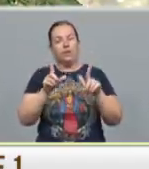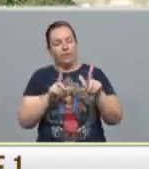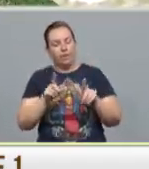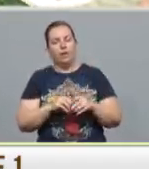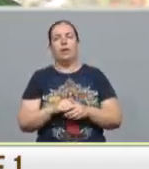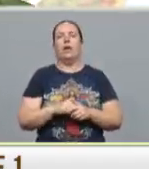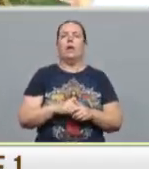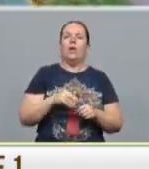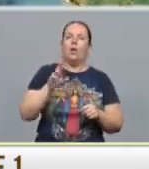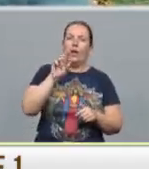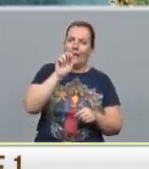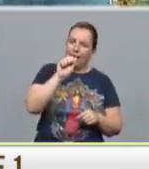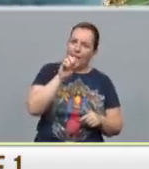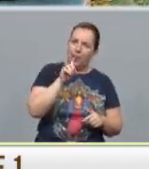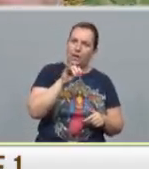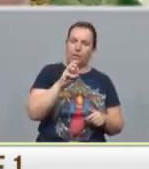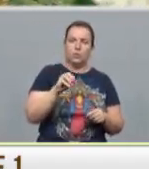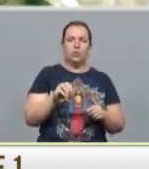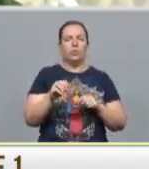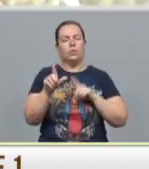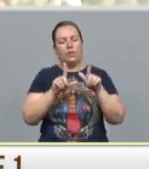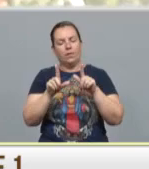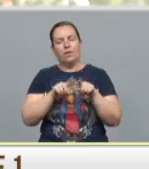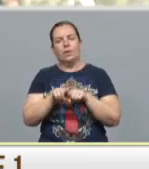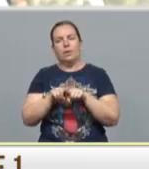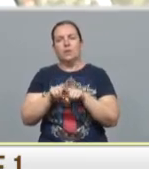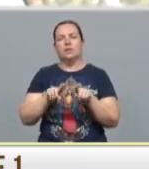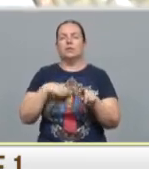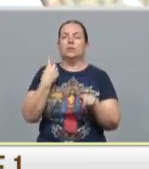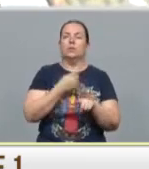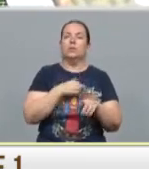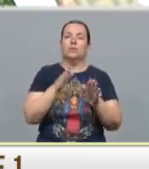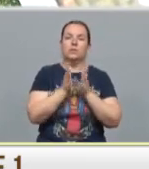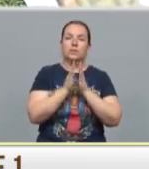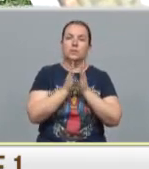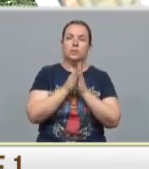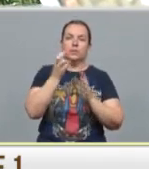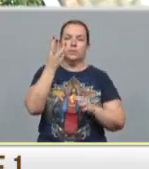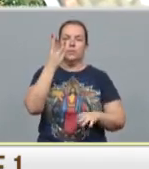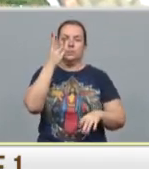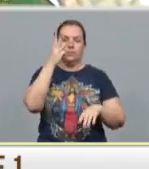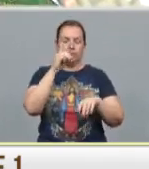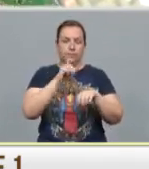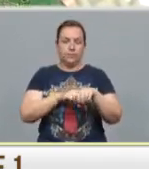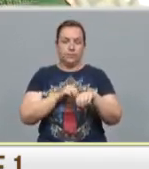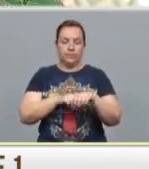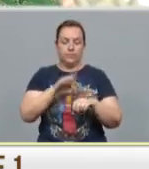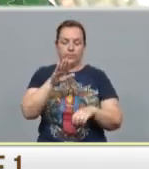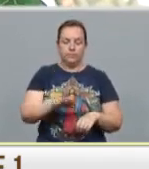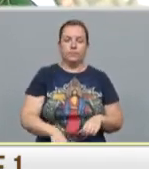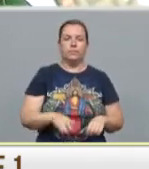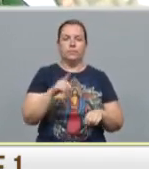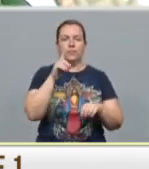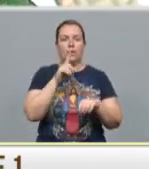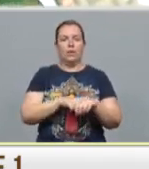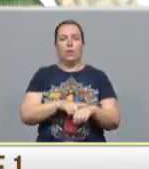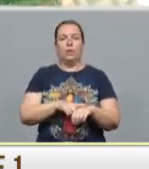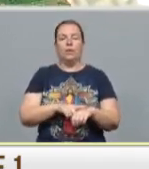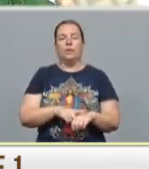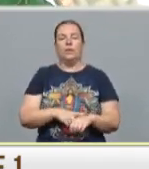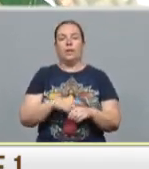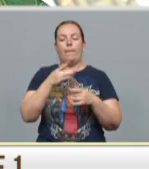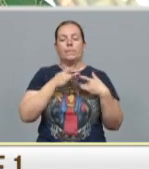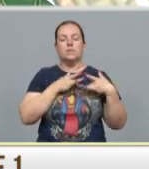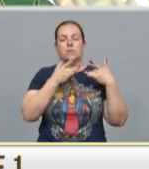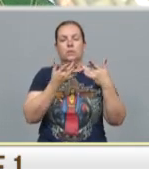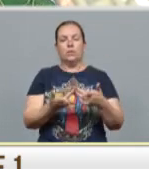Evangelizar, seja pelo rádio ou pelas TVs Irmãs, nós rezamos às 3 horas da tarde a Hora da Misericórdia. A Hora